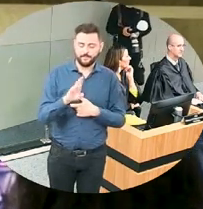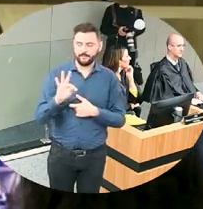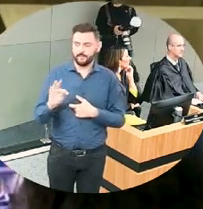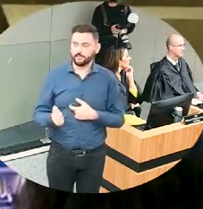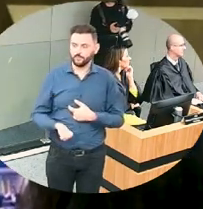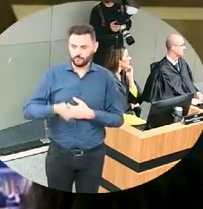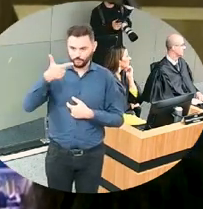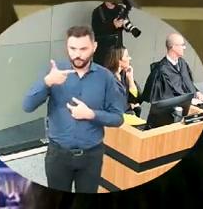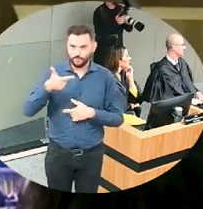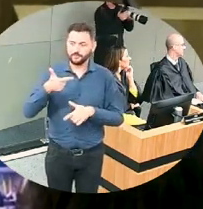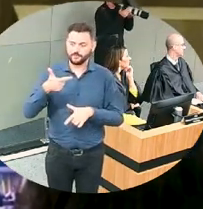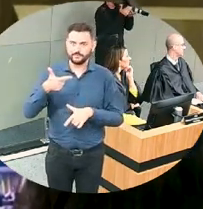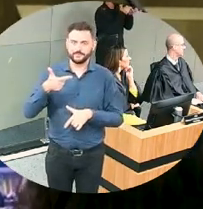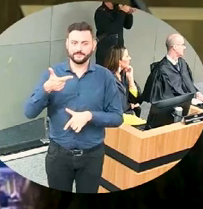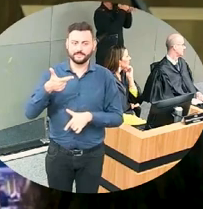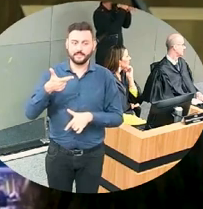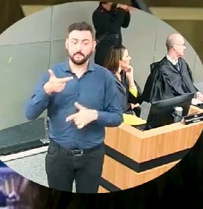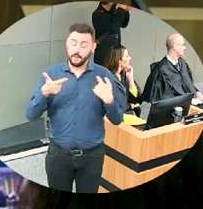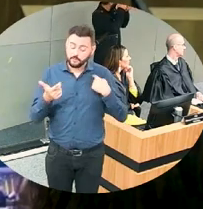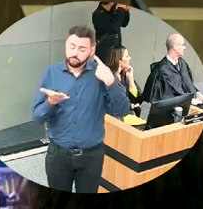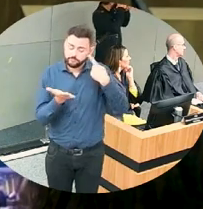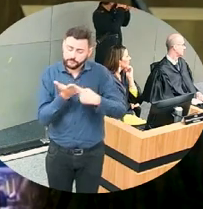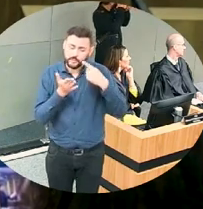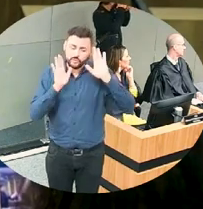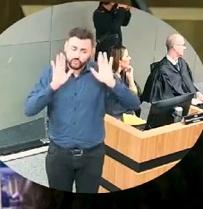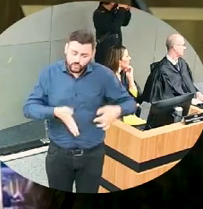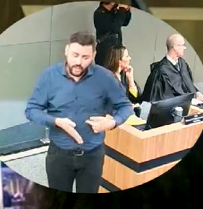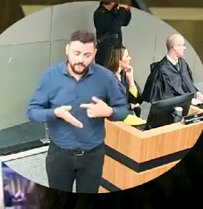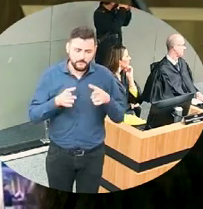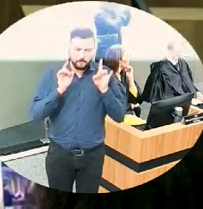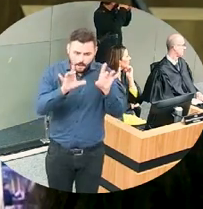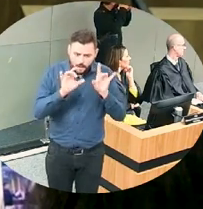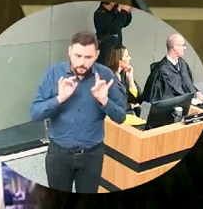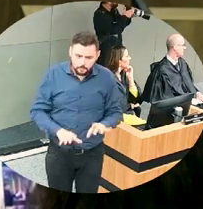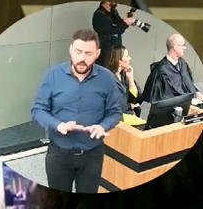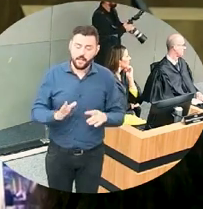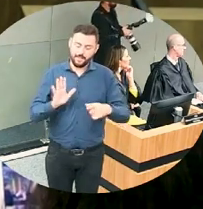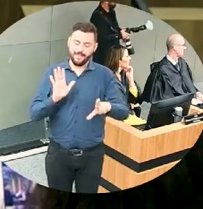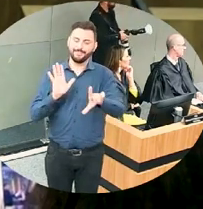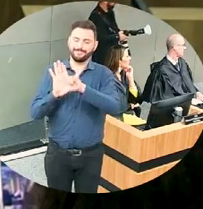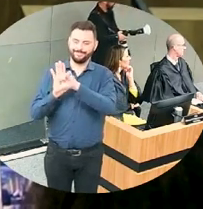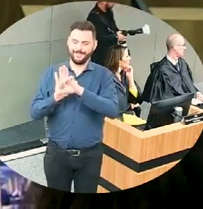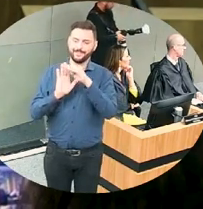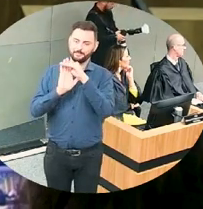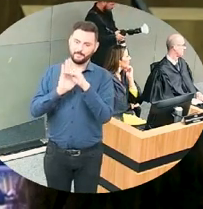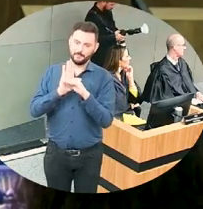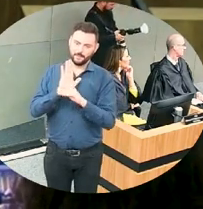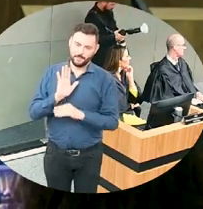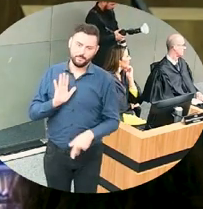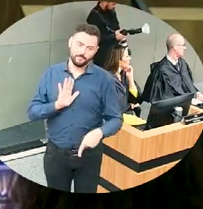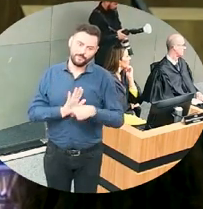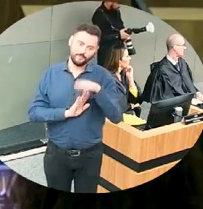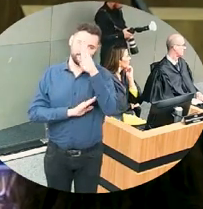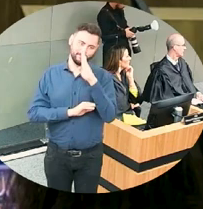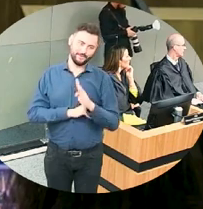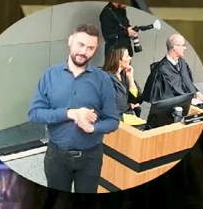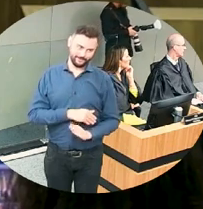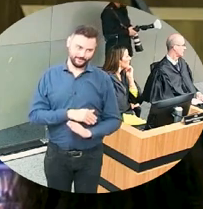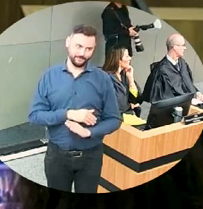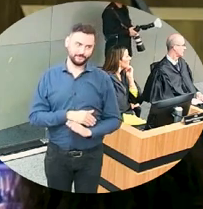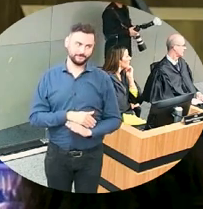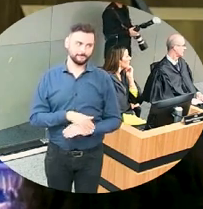da 12ª região cumprindo e fazendo cumprir a constituição e as leis da